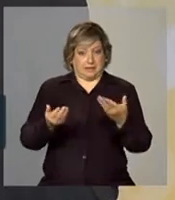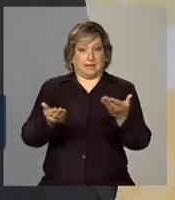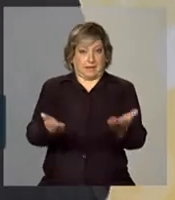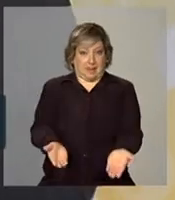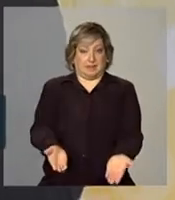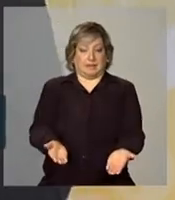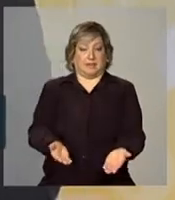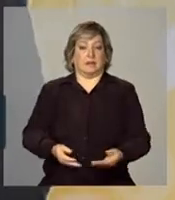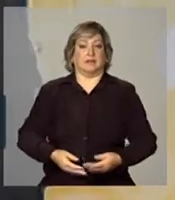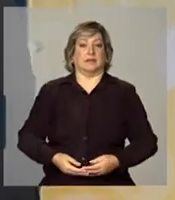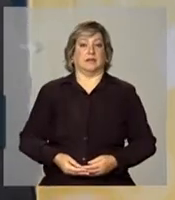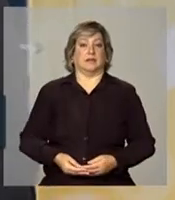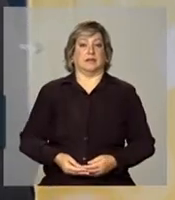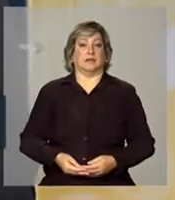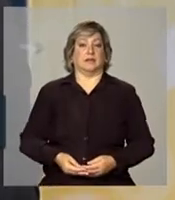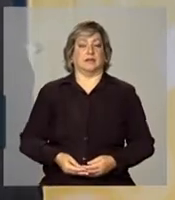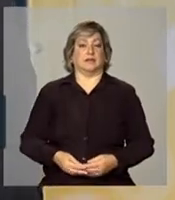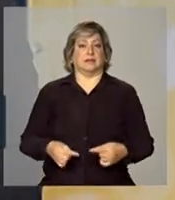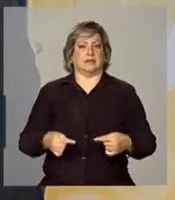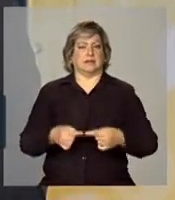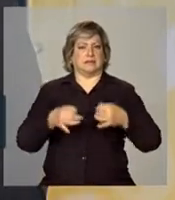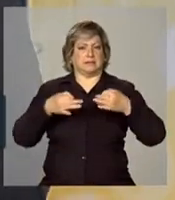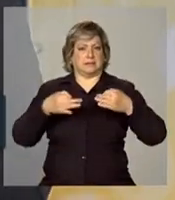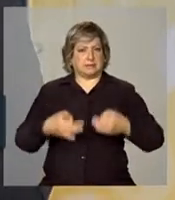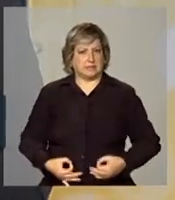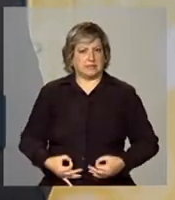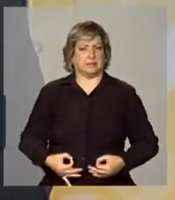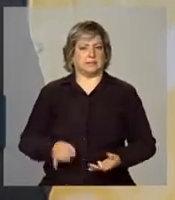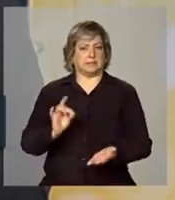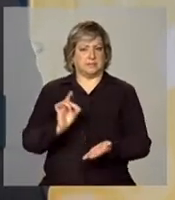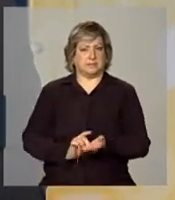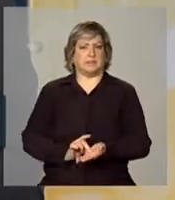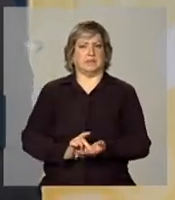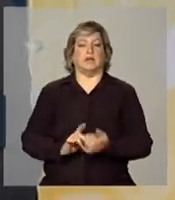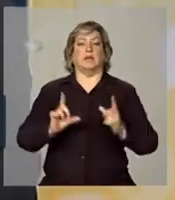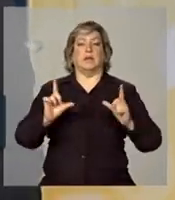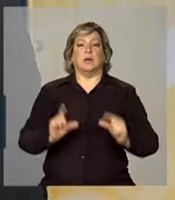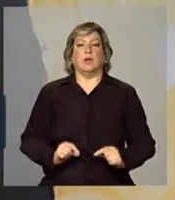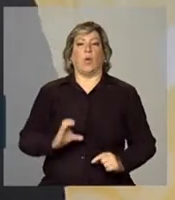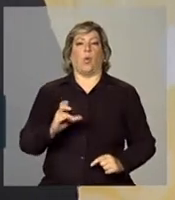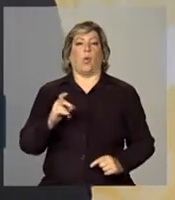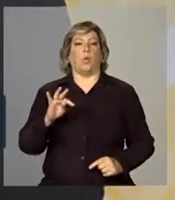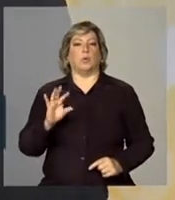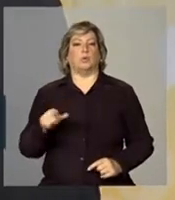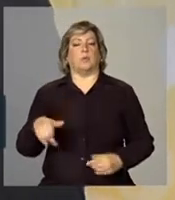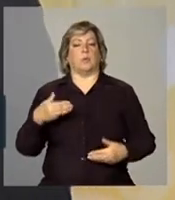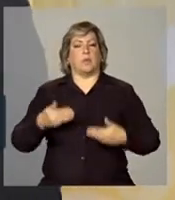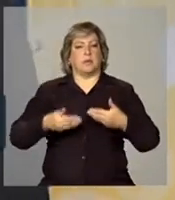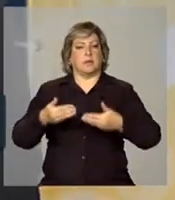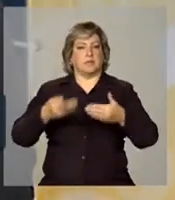né, de forma célere e com mais eficiência, reduzindo os custos do processamento